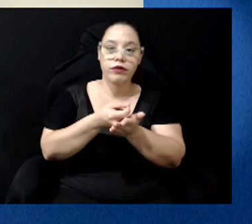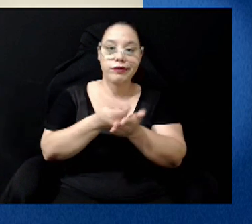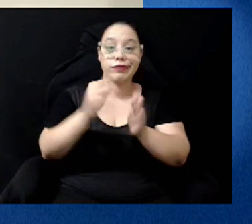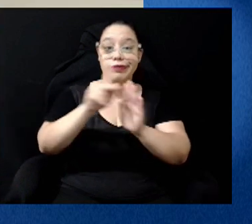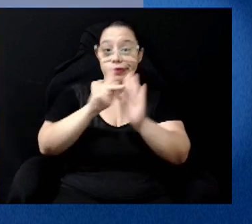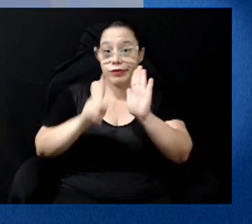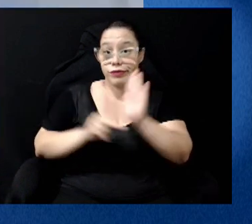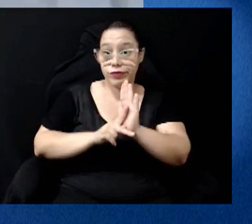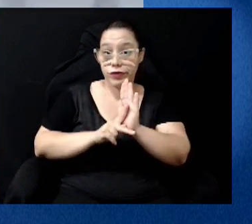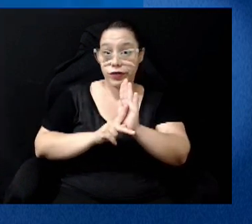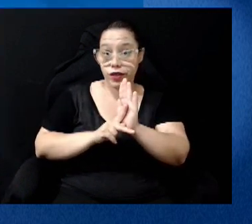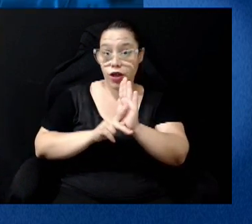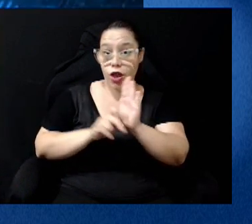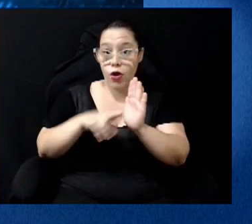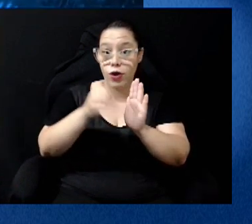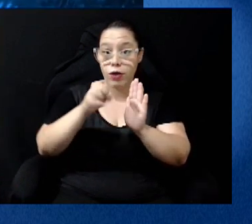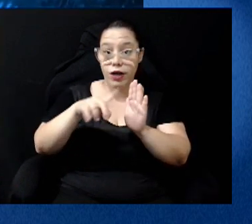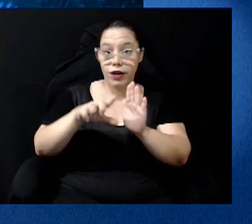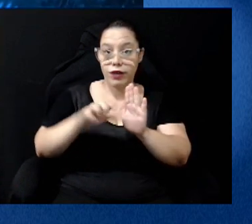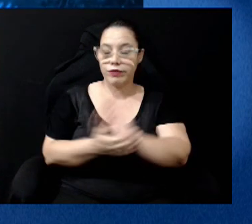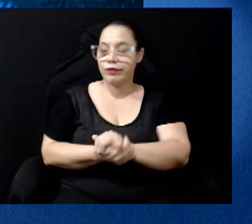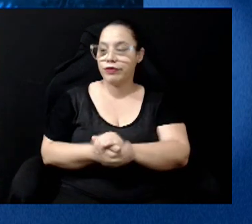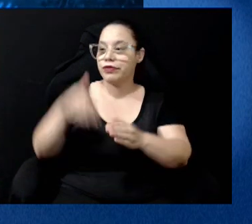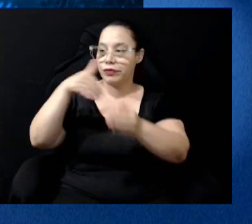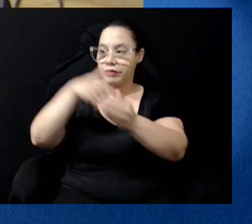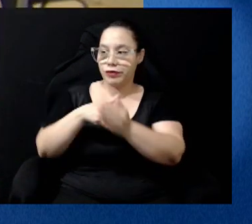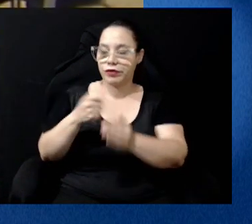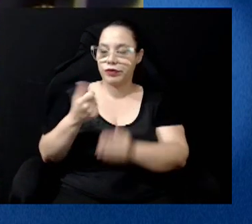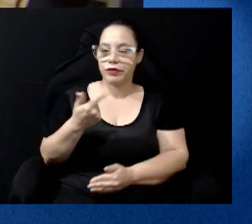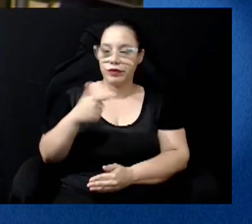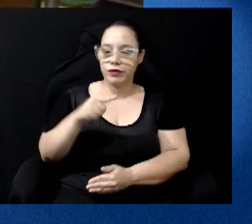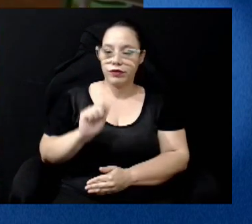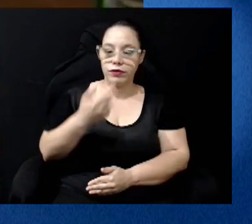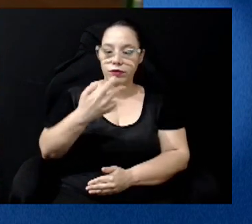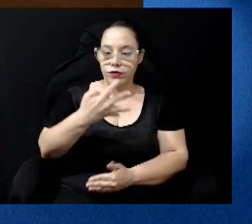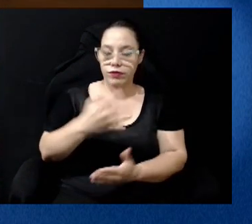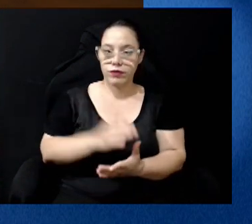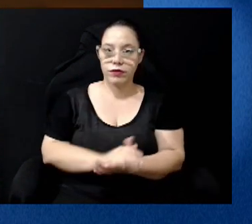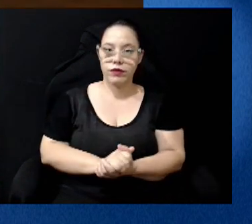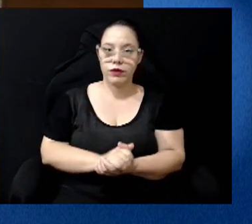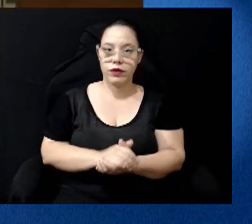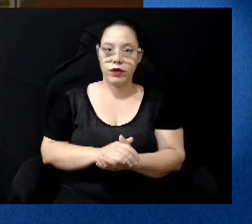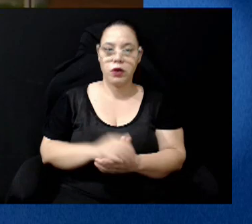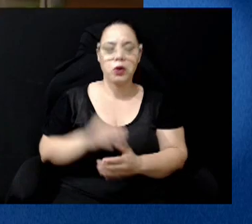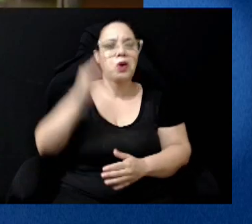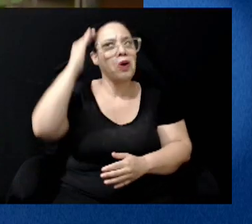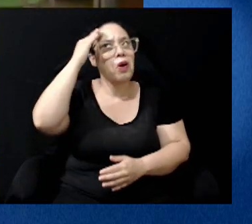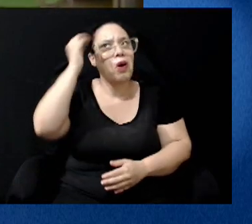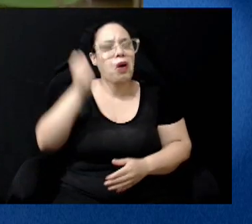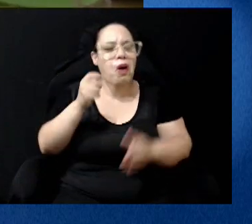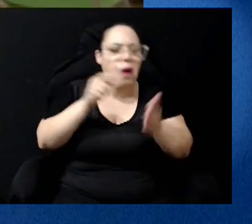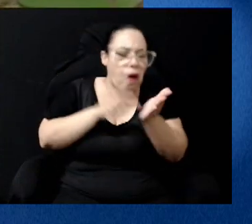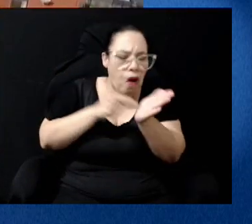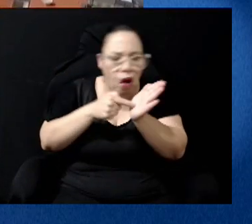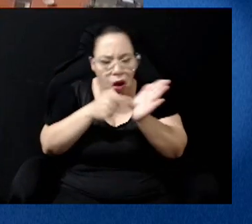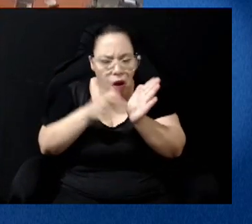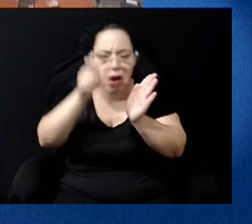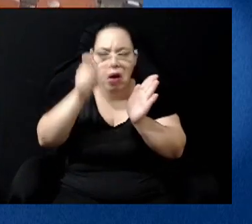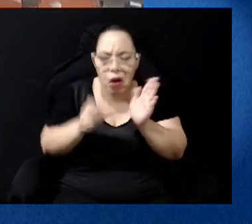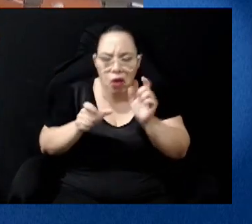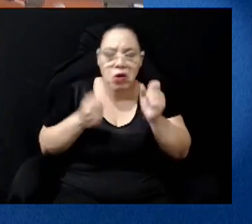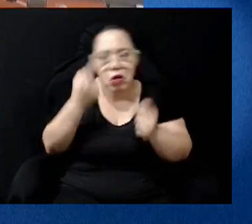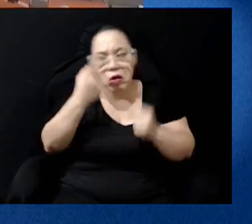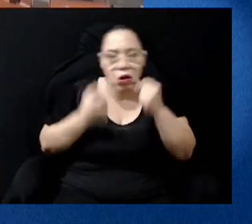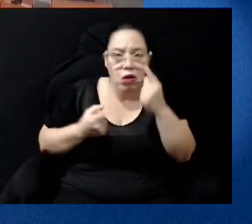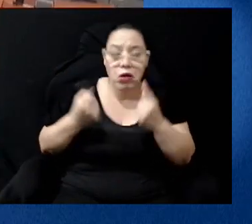Louis Braille. Eleições 2024. Saiba como conferir o perfil de cada candidato e